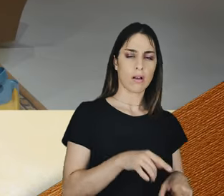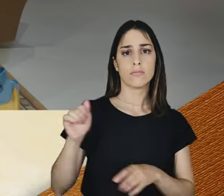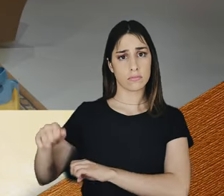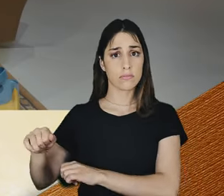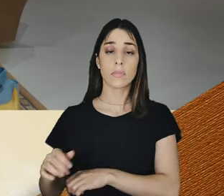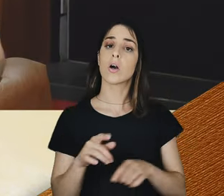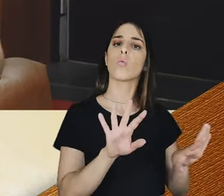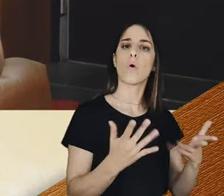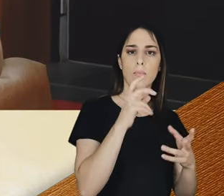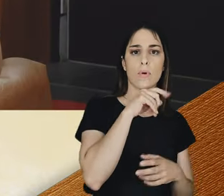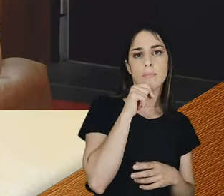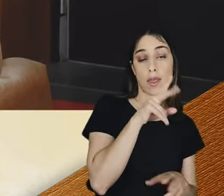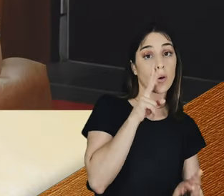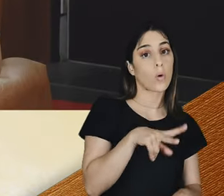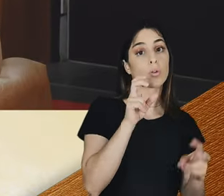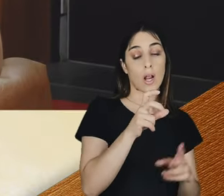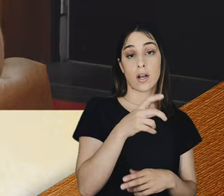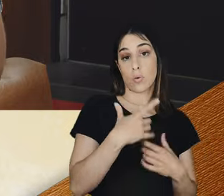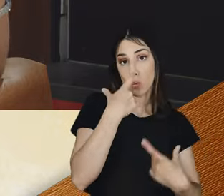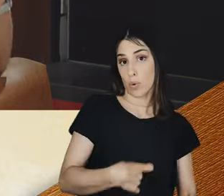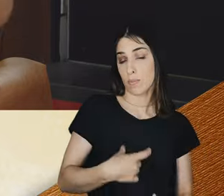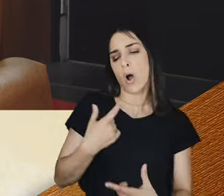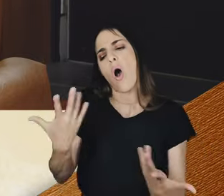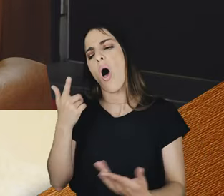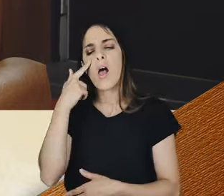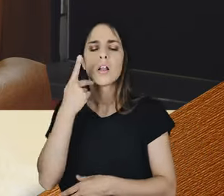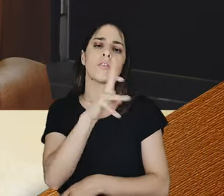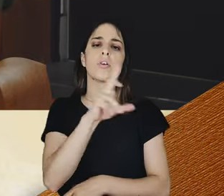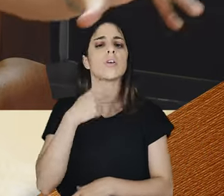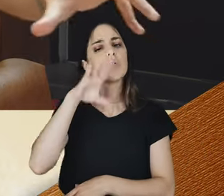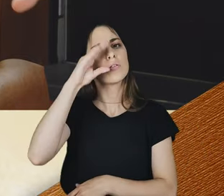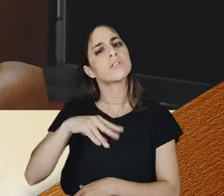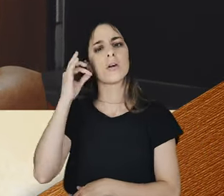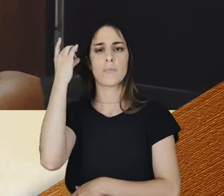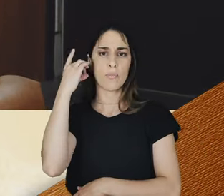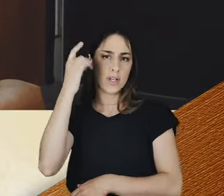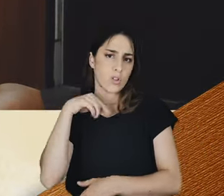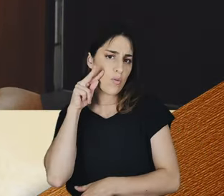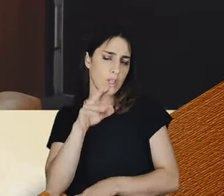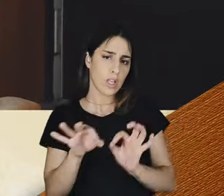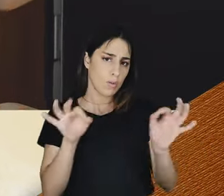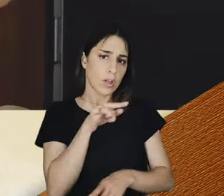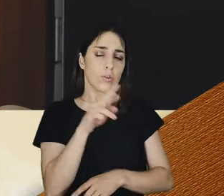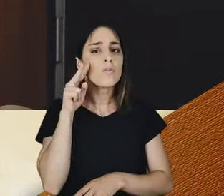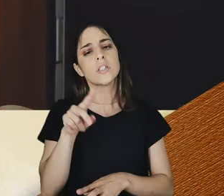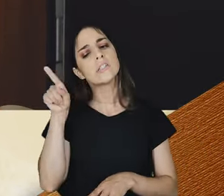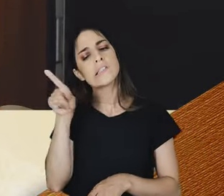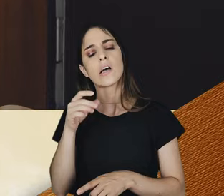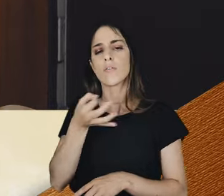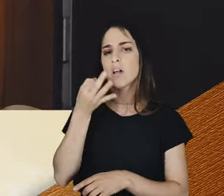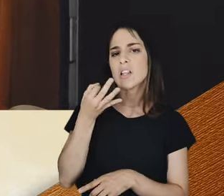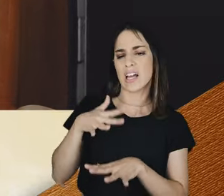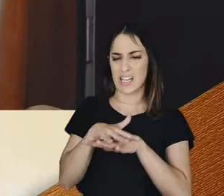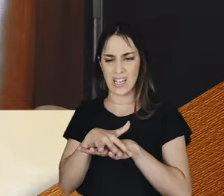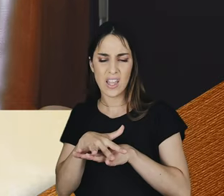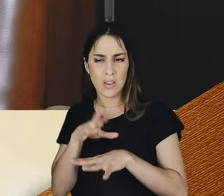de encontrarem o corpo? Olha, Vitor, eu não sei. Eu vi ali os bombeiros, da mesma forma que tu viste, os bombeiros a falar de uma rede de busca. Oh,